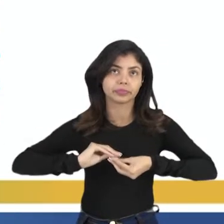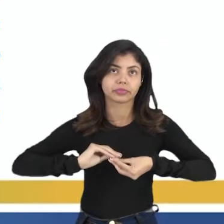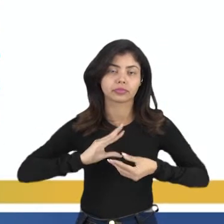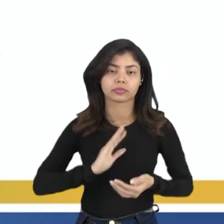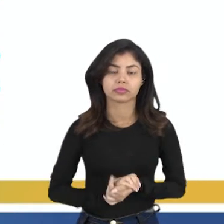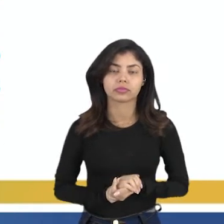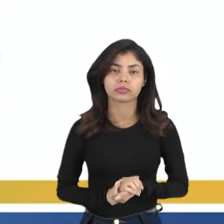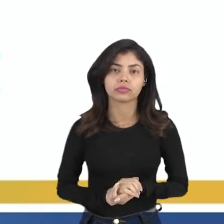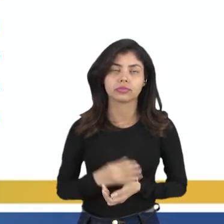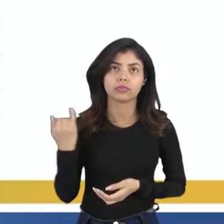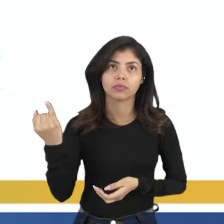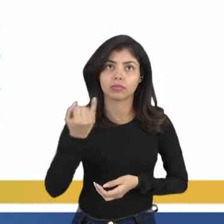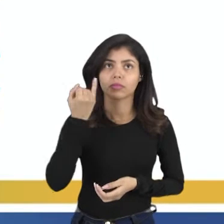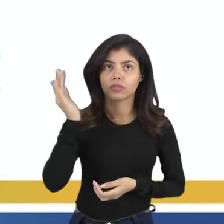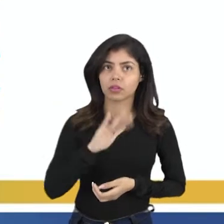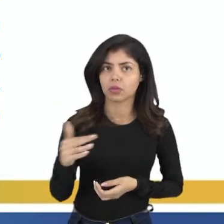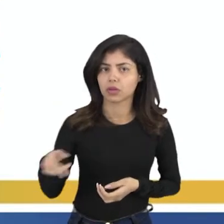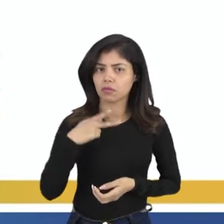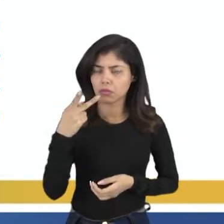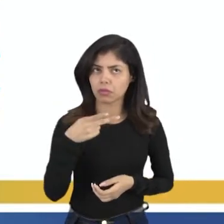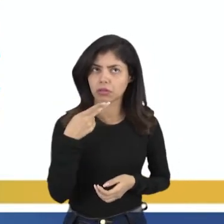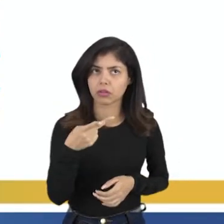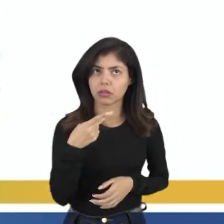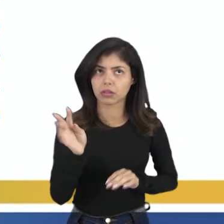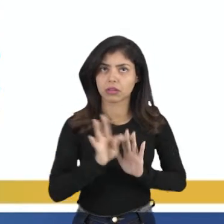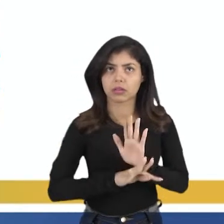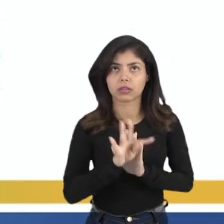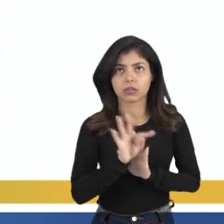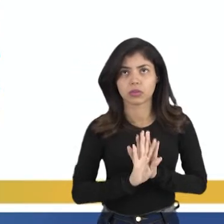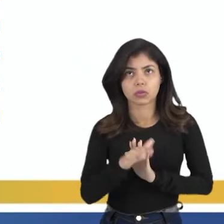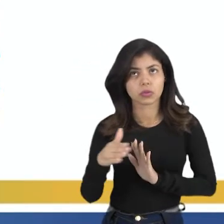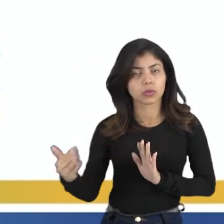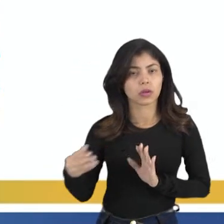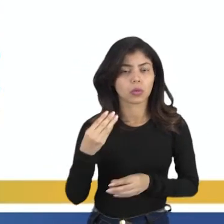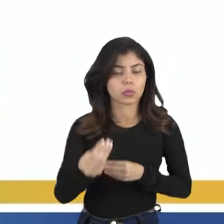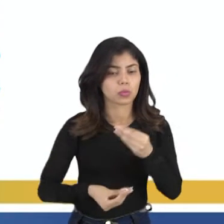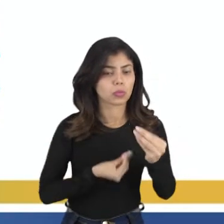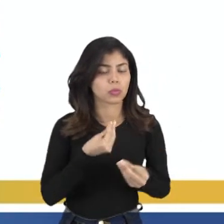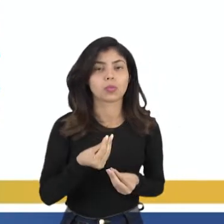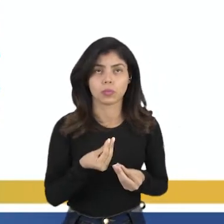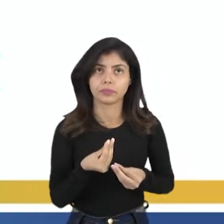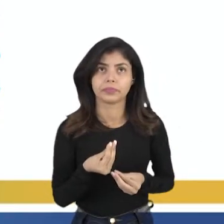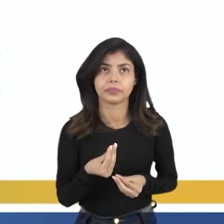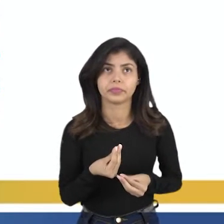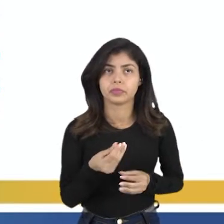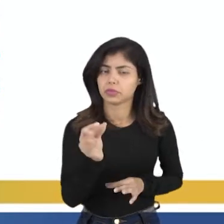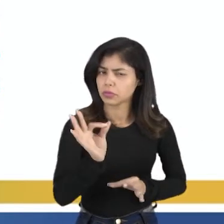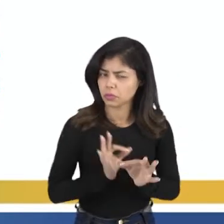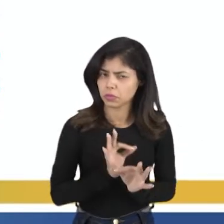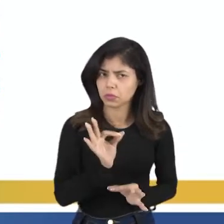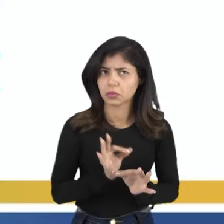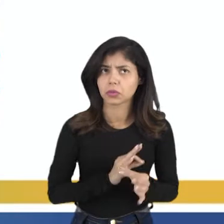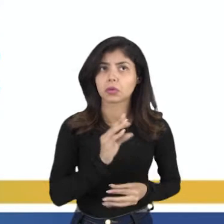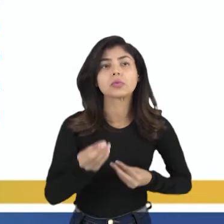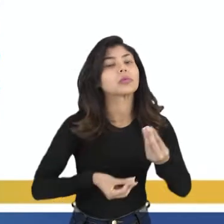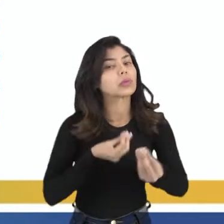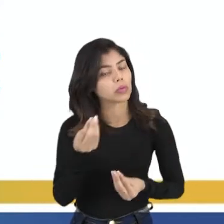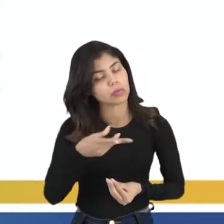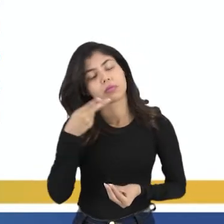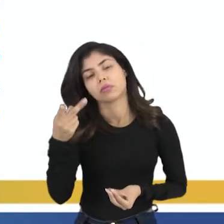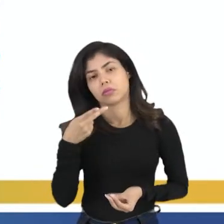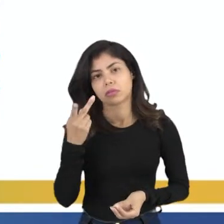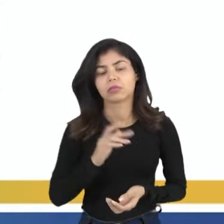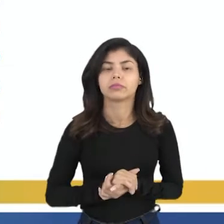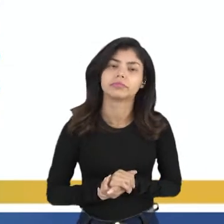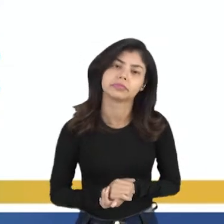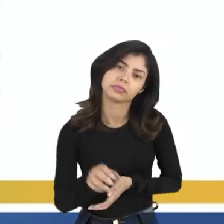atenção, principalmente quando vocês começarem a ler o texto, como esse texto se organiza, como ele começa, as